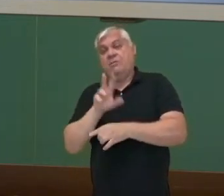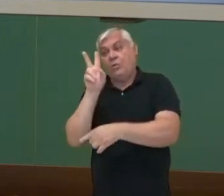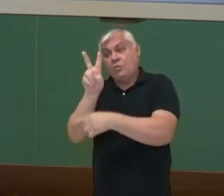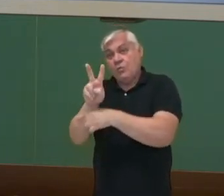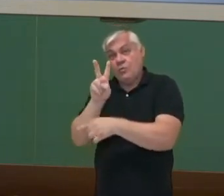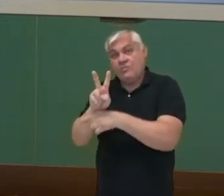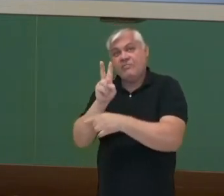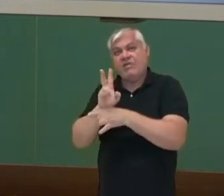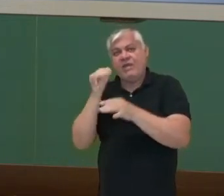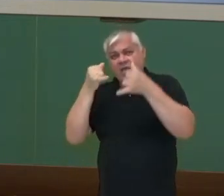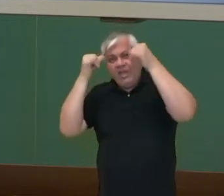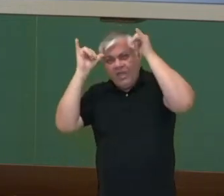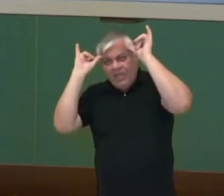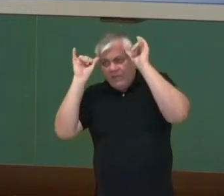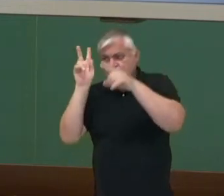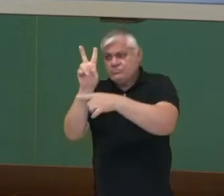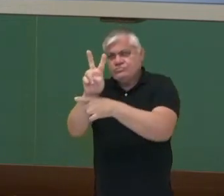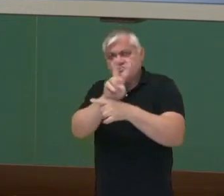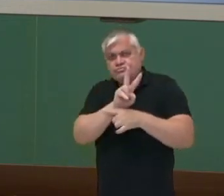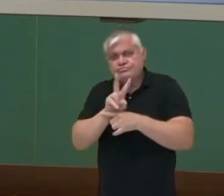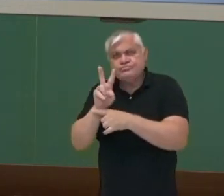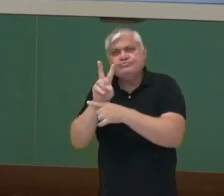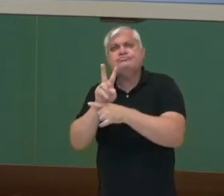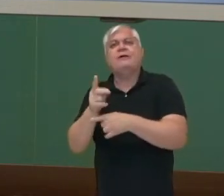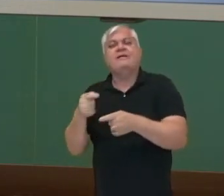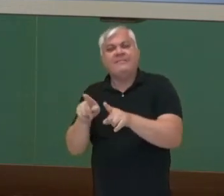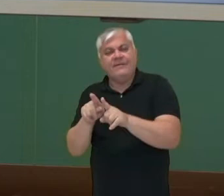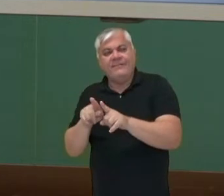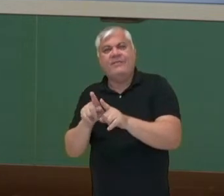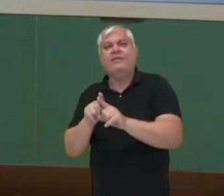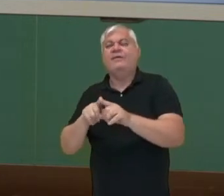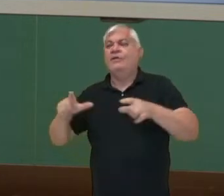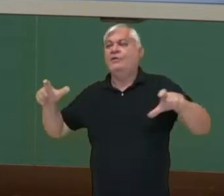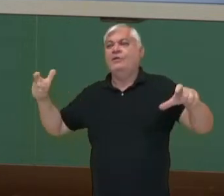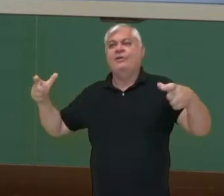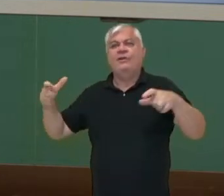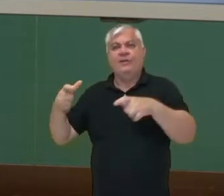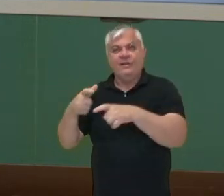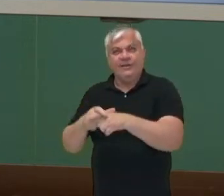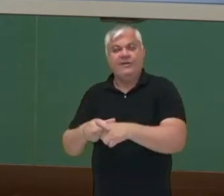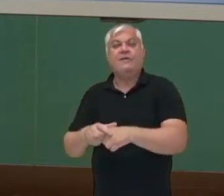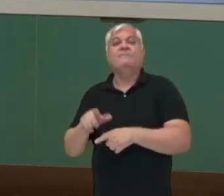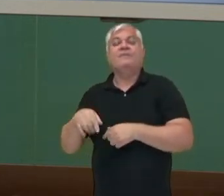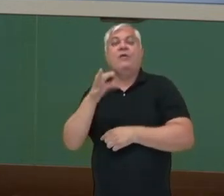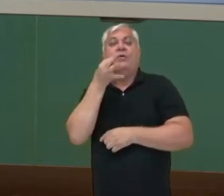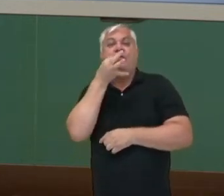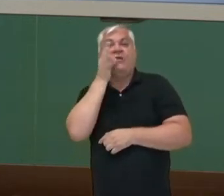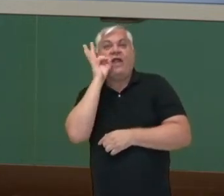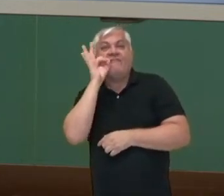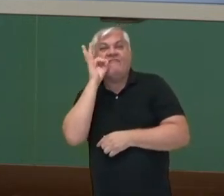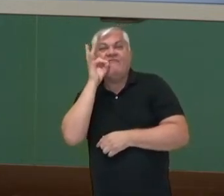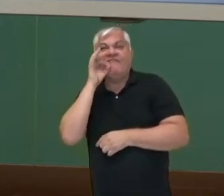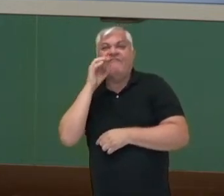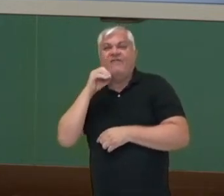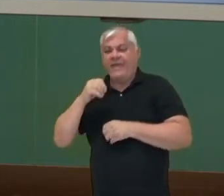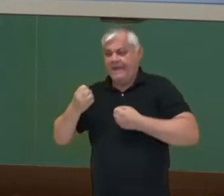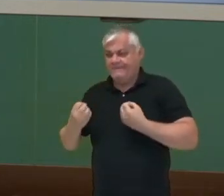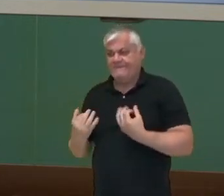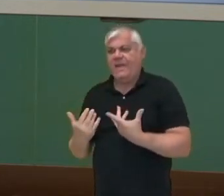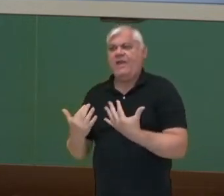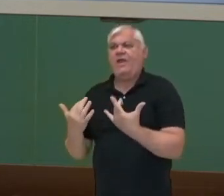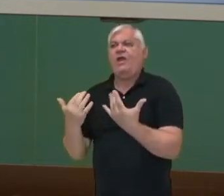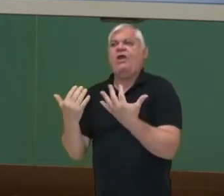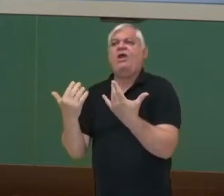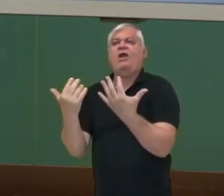é forte na região sudeste e foi ao longo da história, como o ciclo do café, né, que foi importantíssimo e